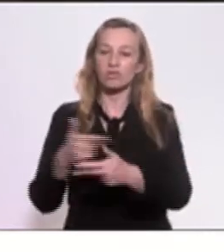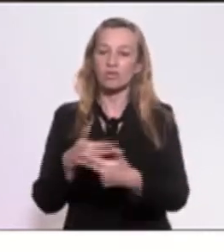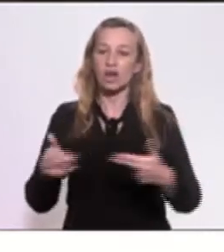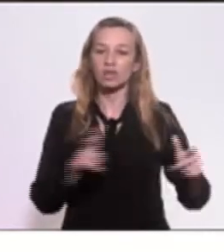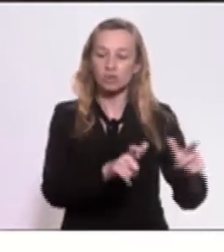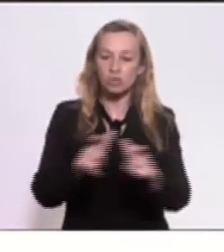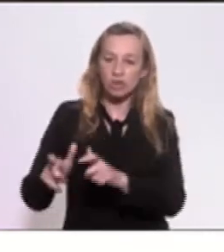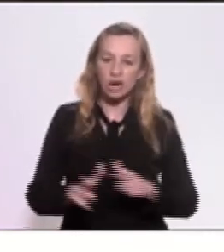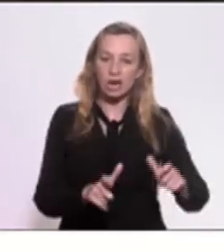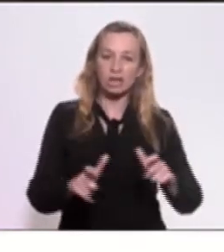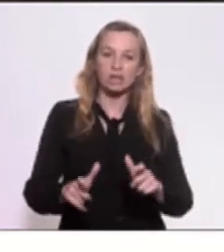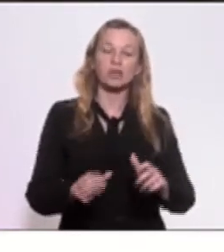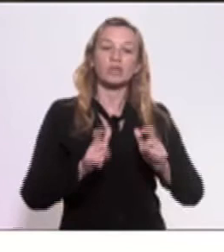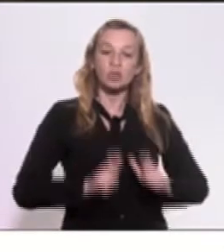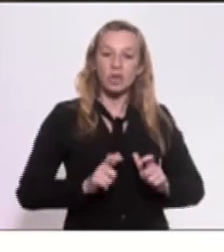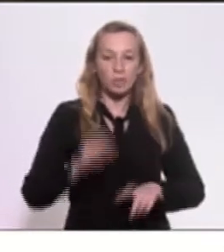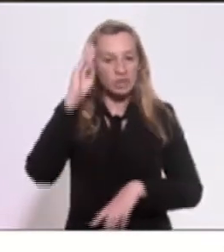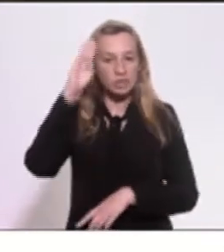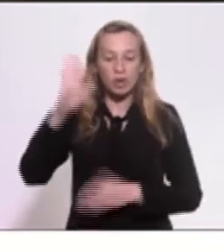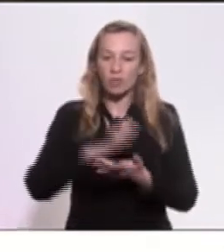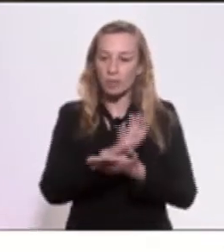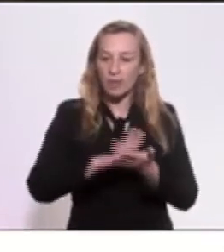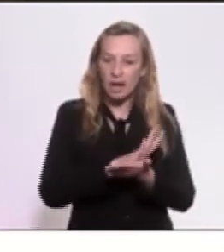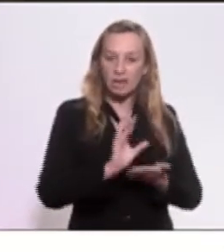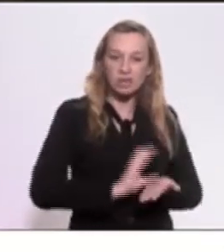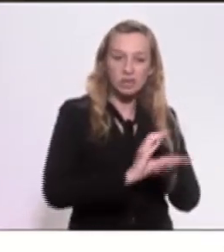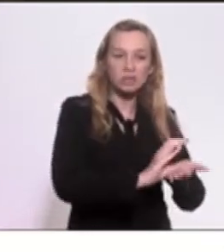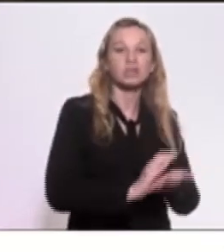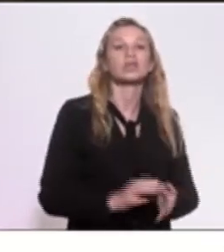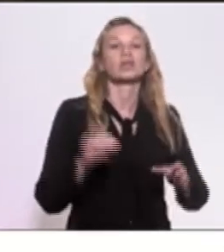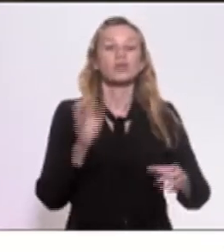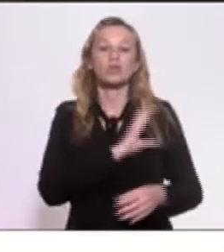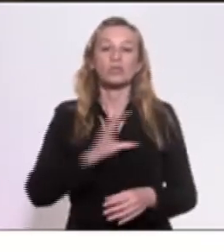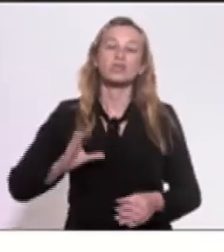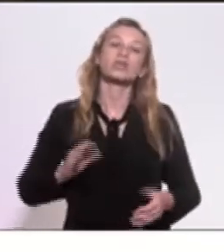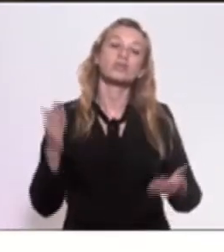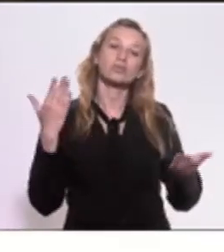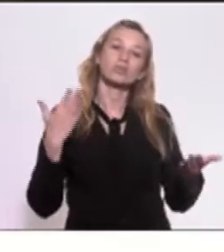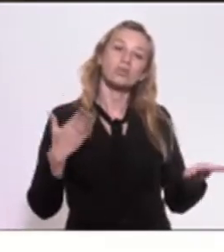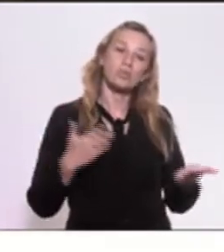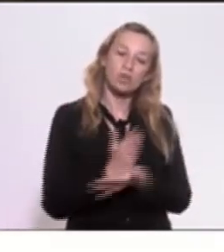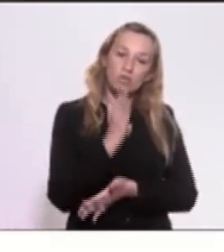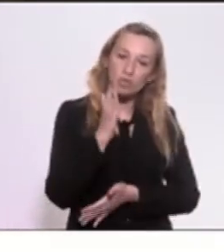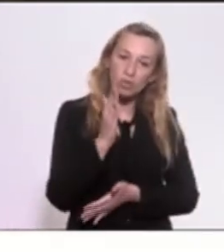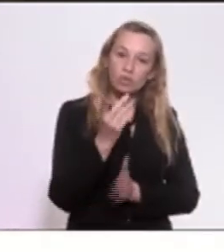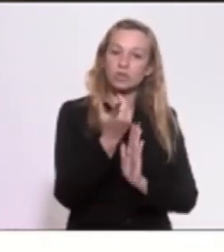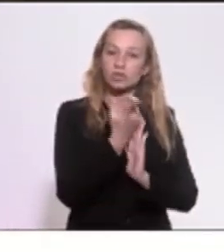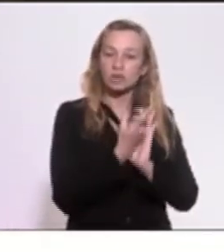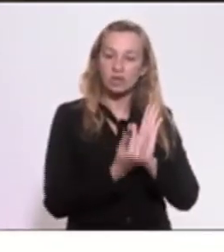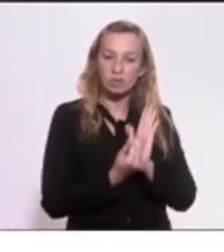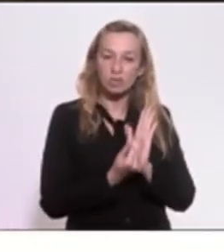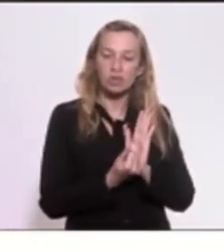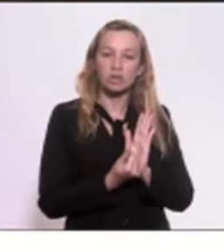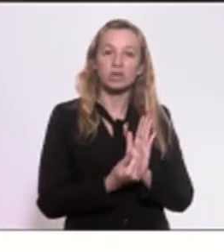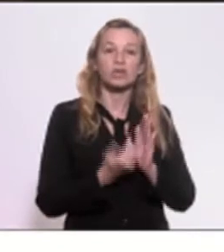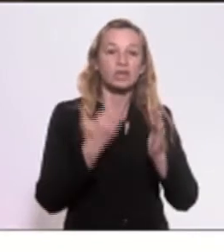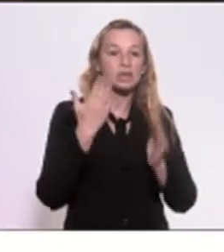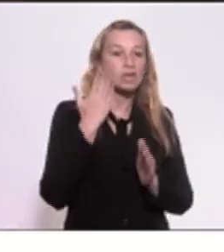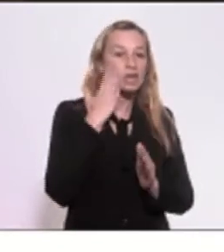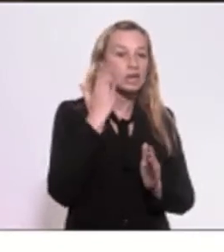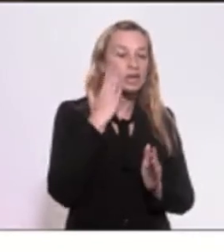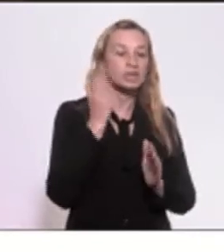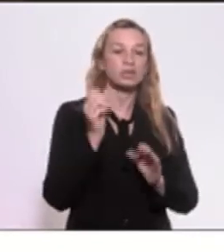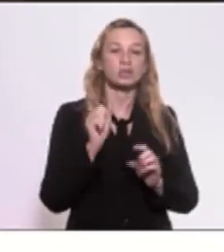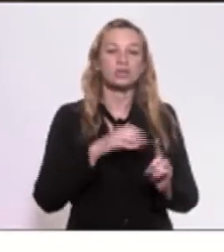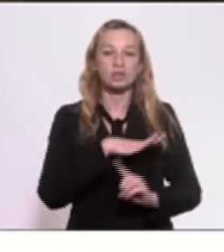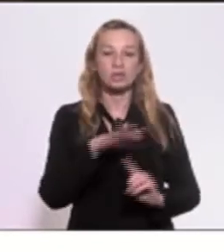maneira que o moveu foi vergonhosa a comissão de orçamento aprovou essas contas o que é um tapa na cara da sociedade quando a gente imagina